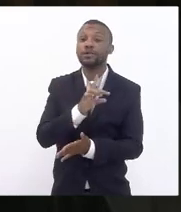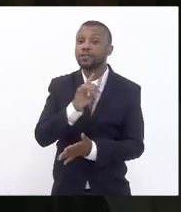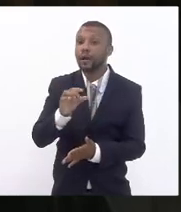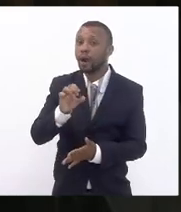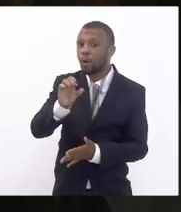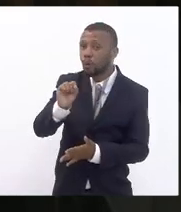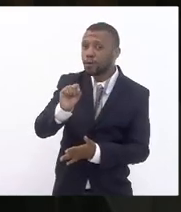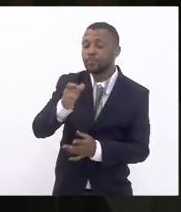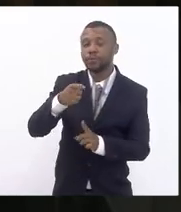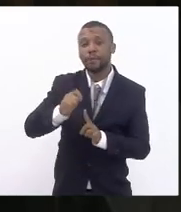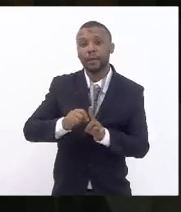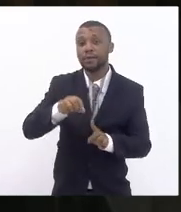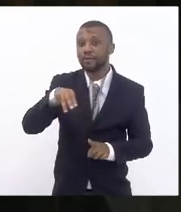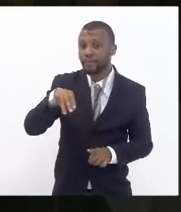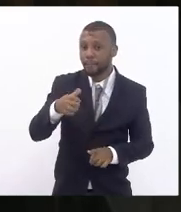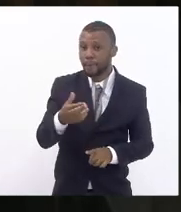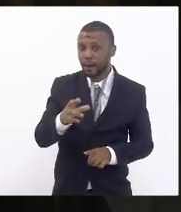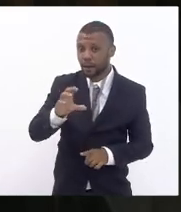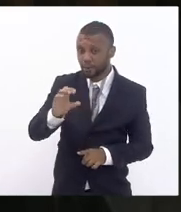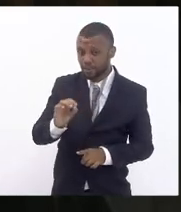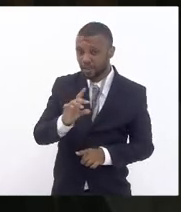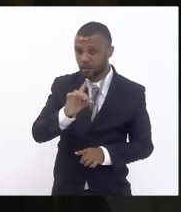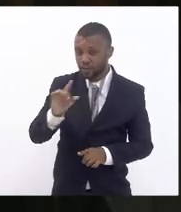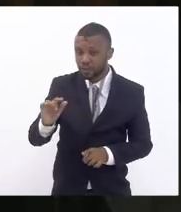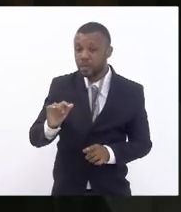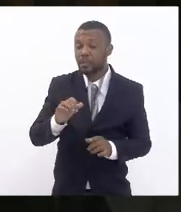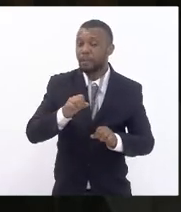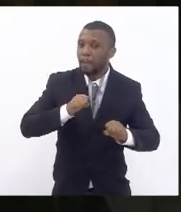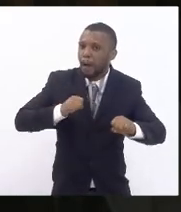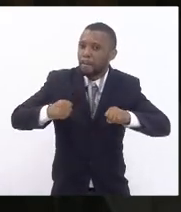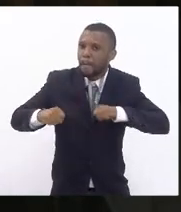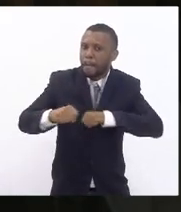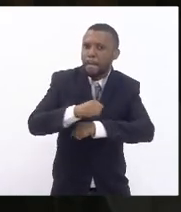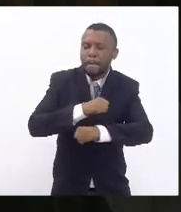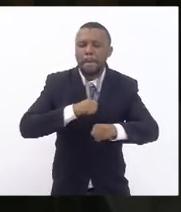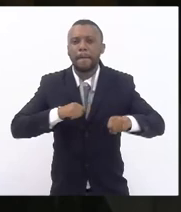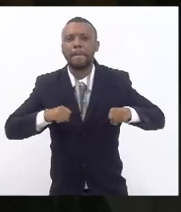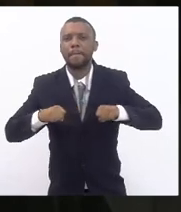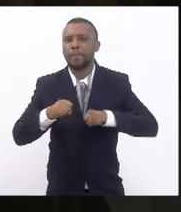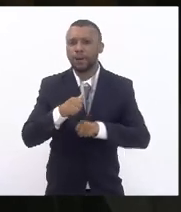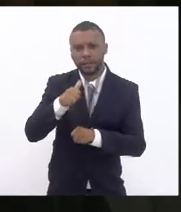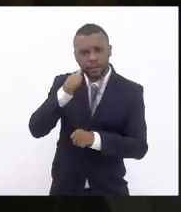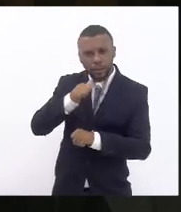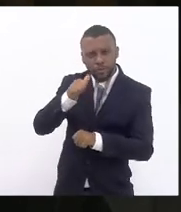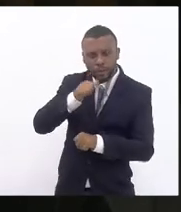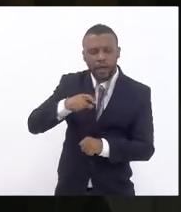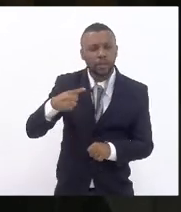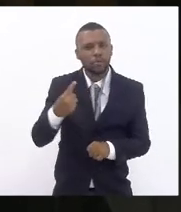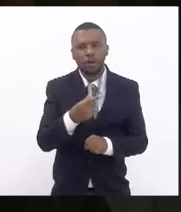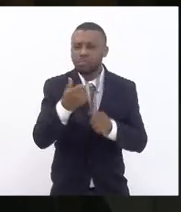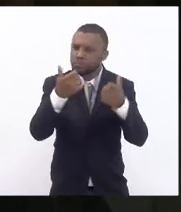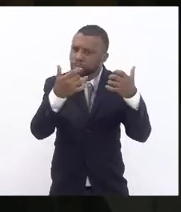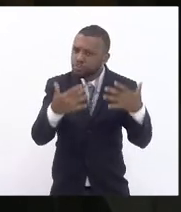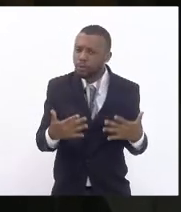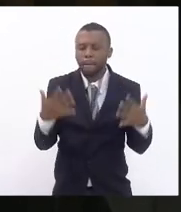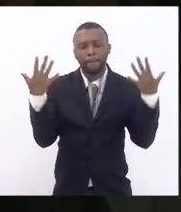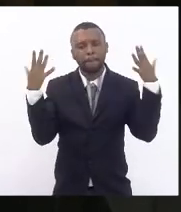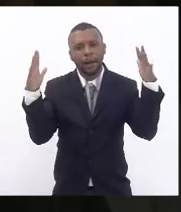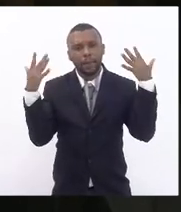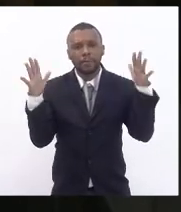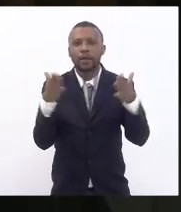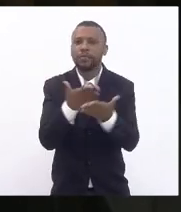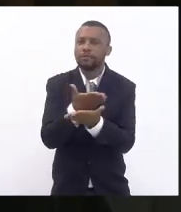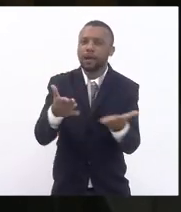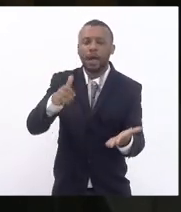março, além de ser o dia, né, de luta das mulheres, a gente se manifestou aqui rapidamente sobre isso, parabenizando a todas as